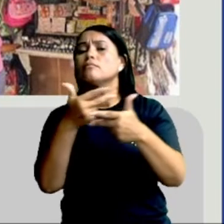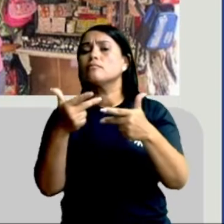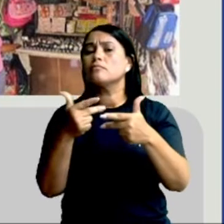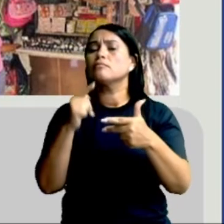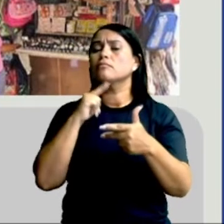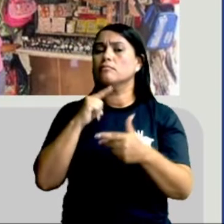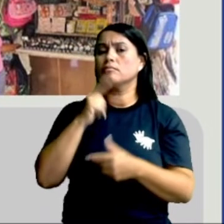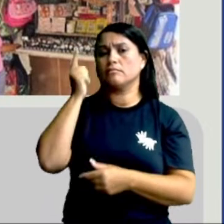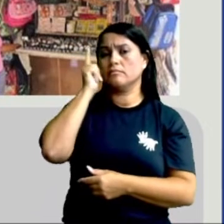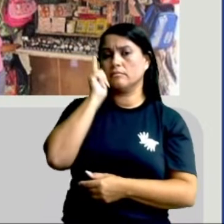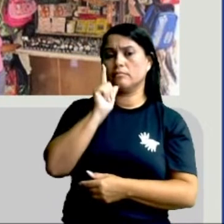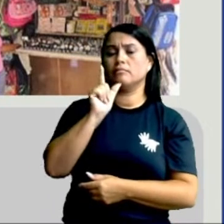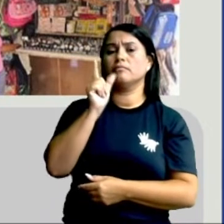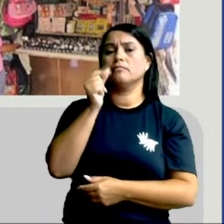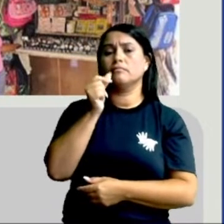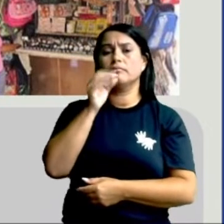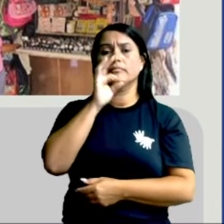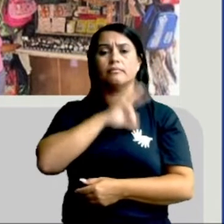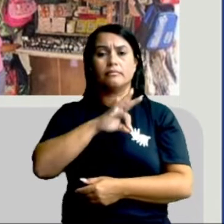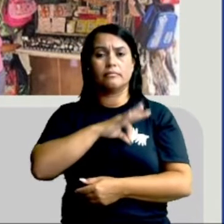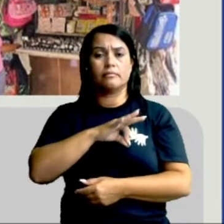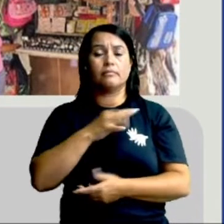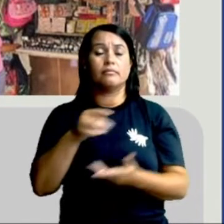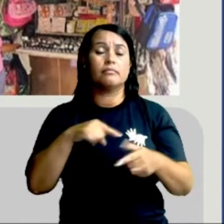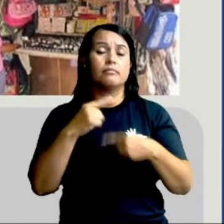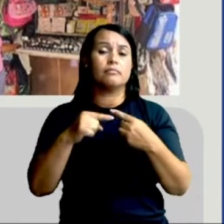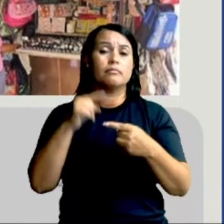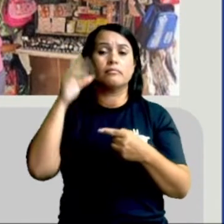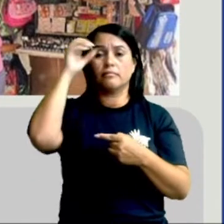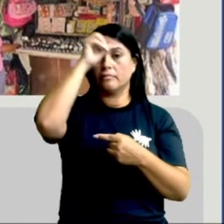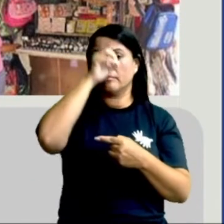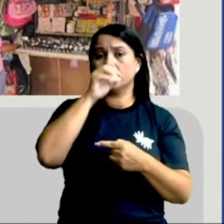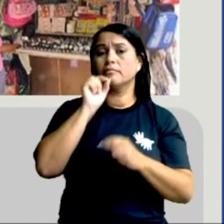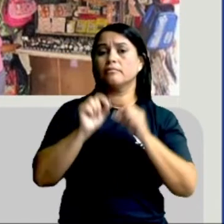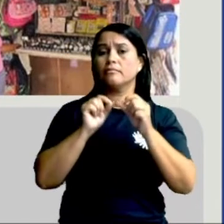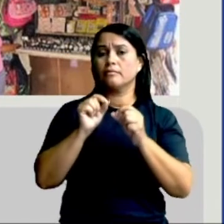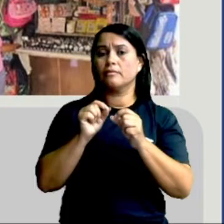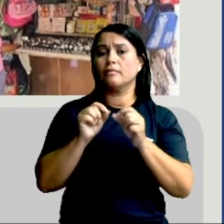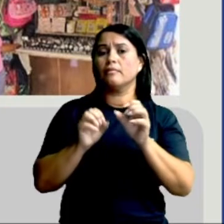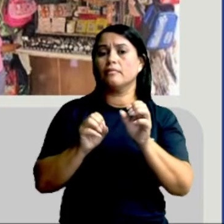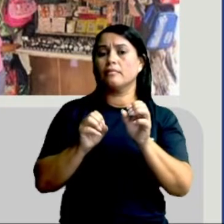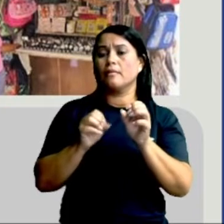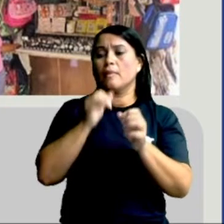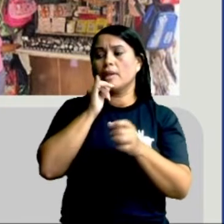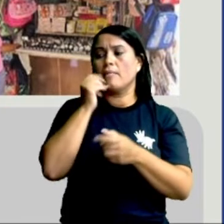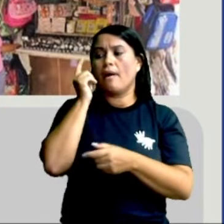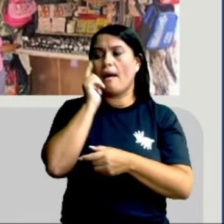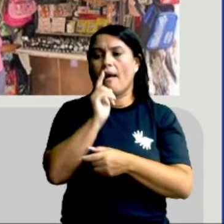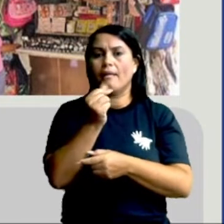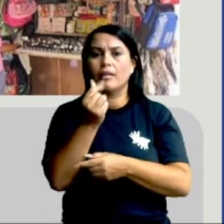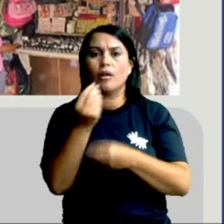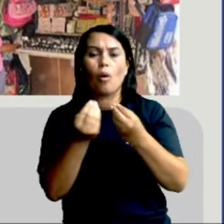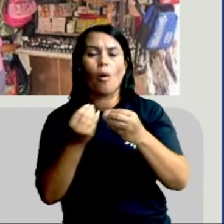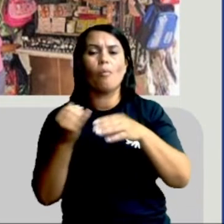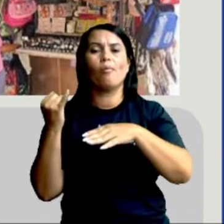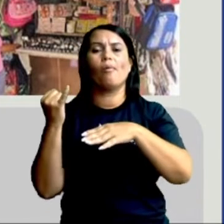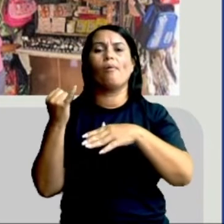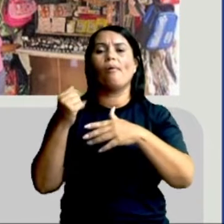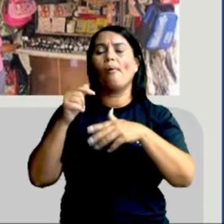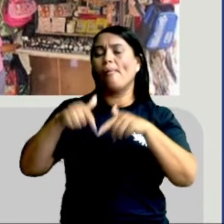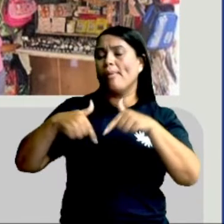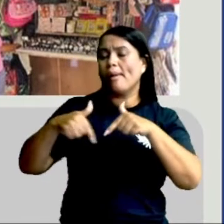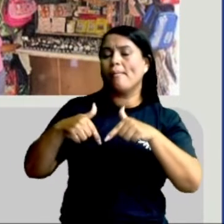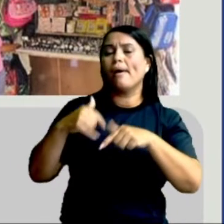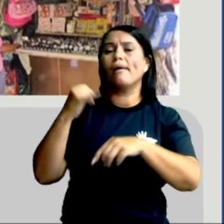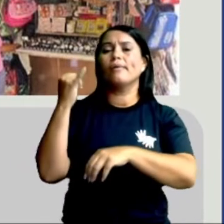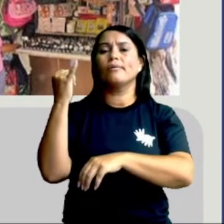seu sustento, então passam a empreender de outras formas. O conjunto de unidades de produção de bens e de